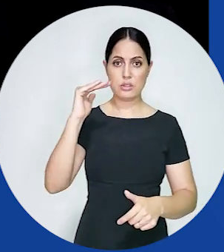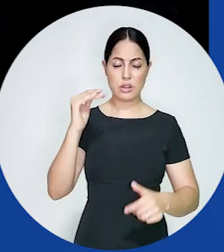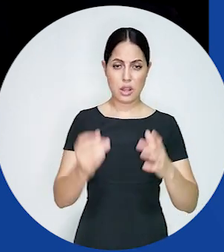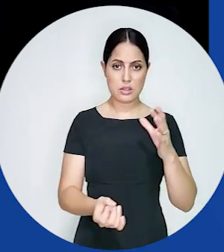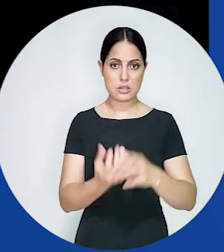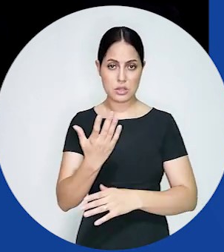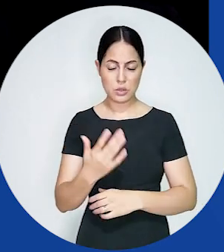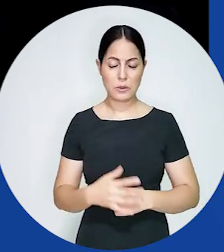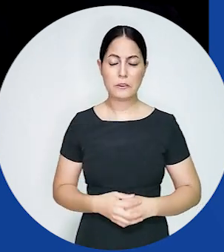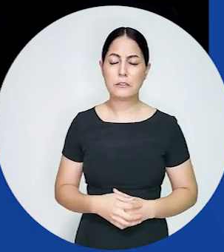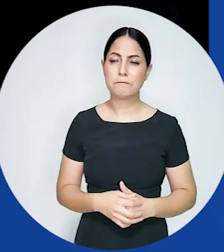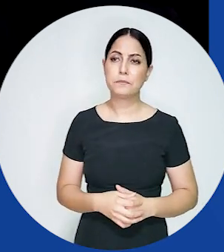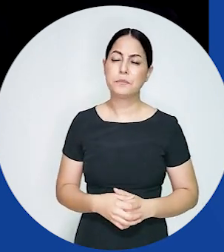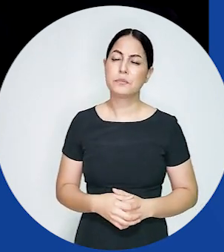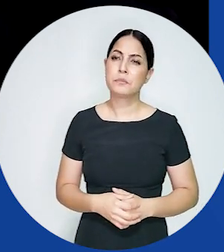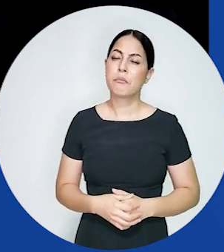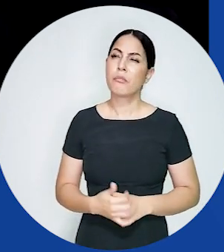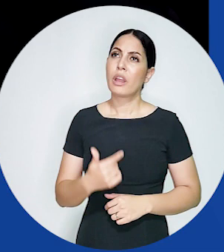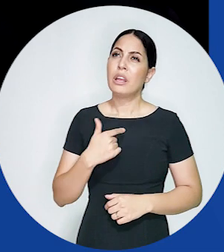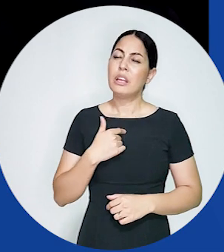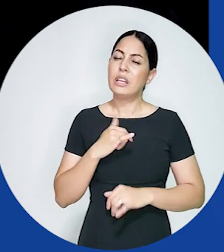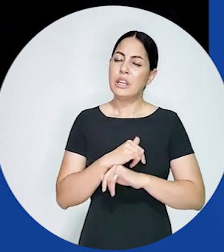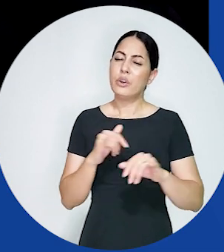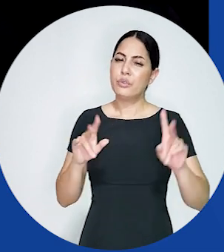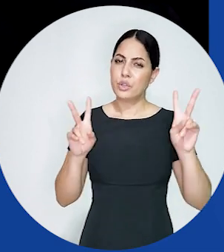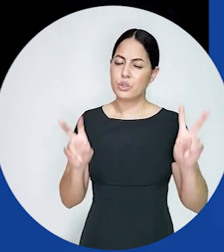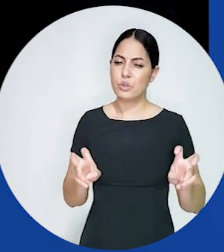constituiu autoridades. Tanto que eu costumo dizer, viu, Felipe, que